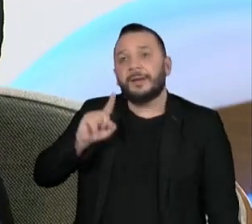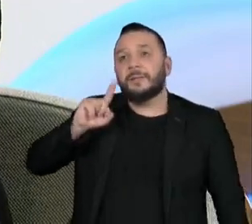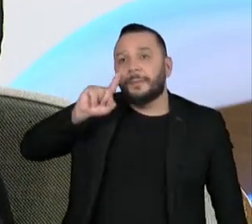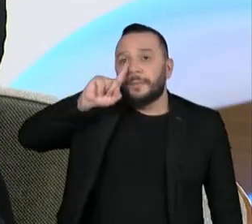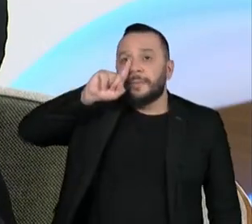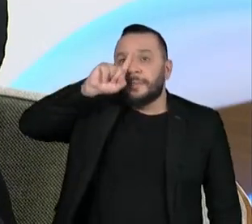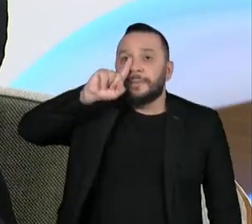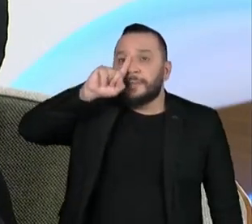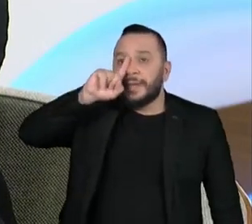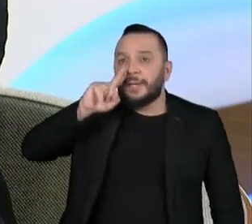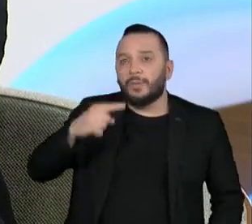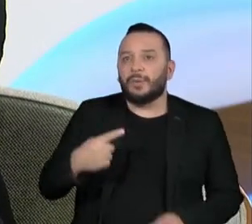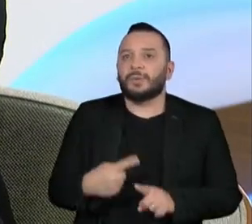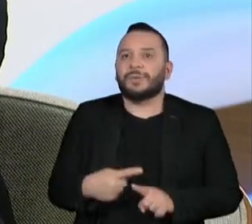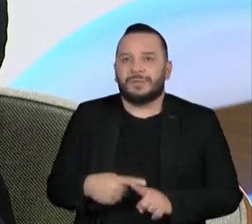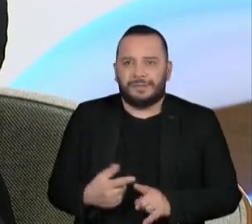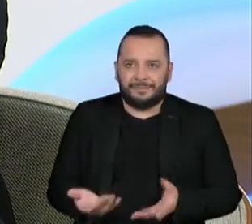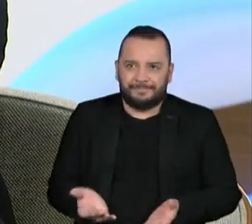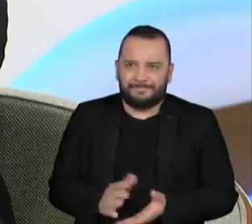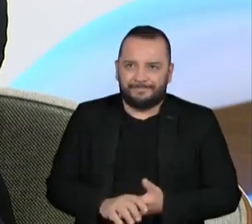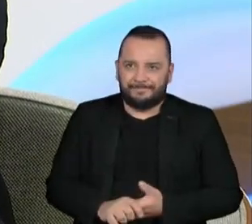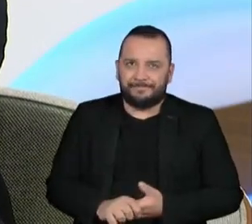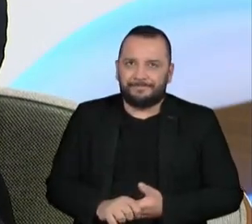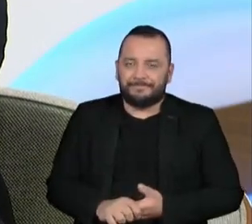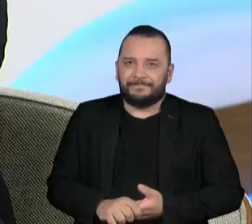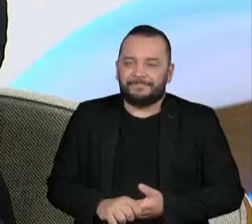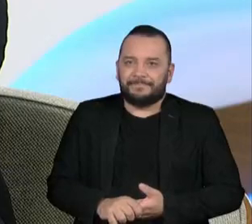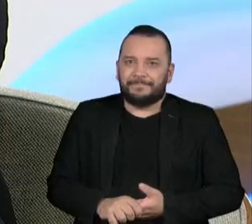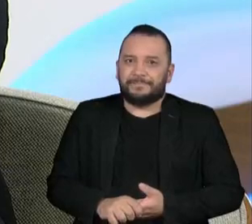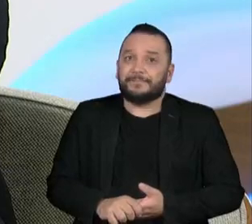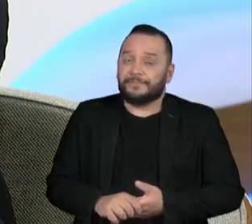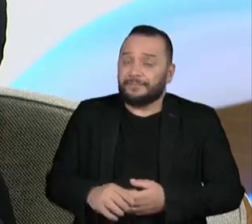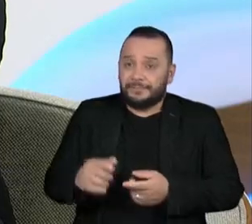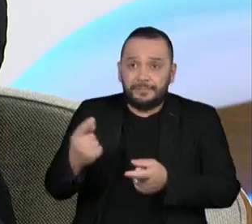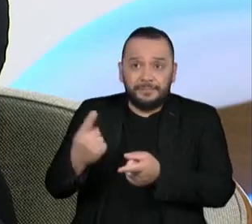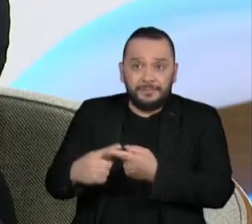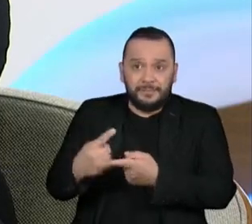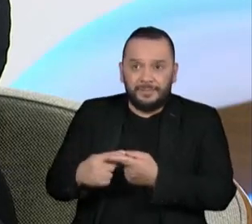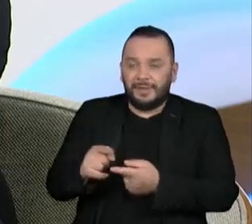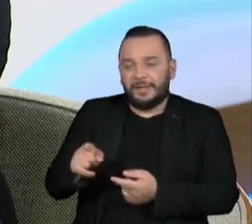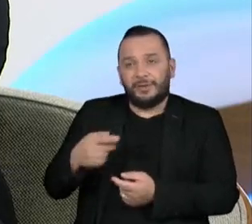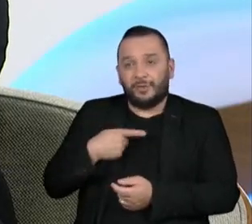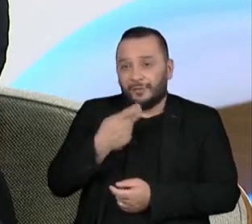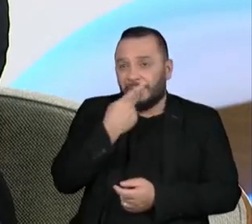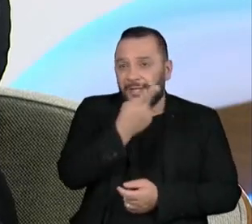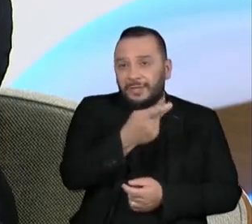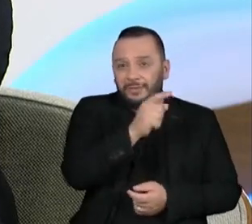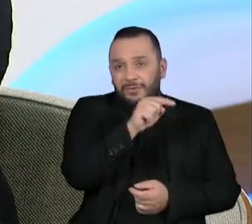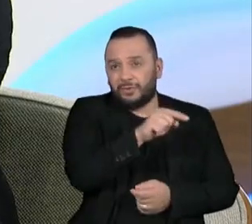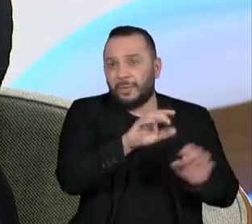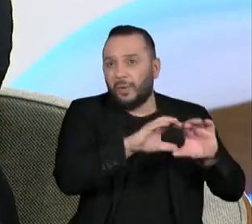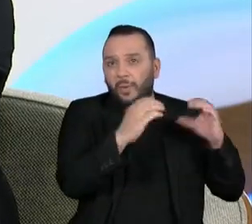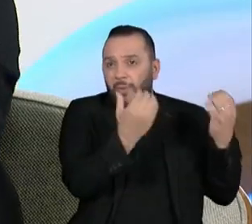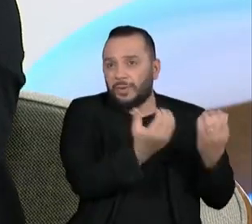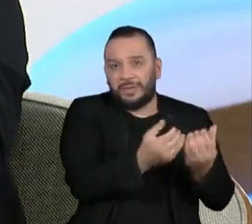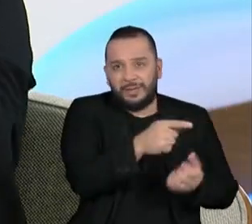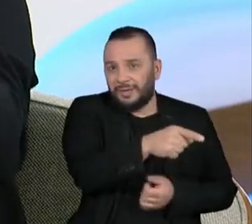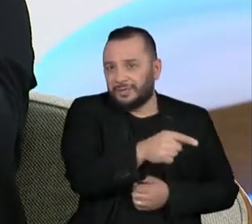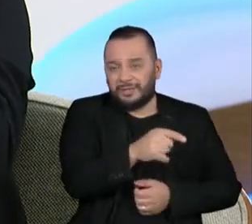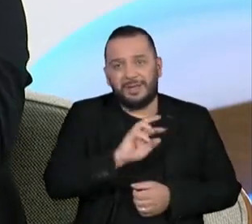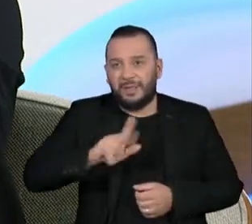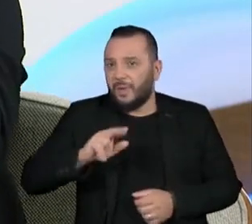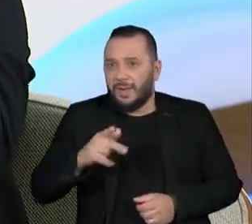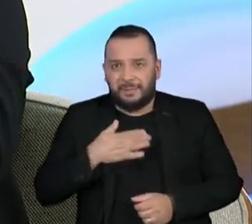Porque ele, dizendo respeito a uma comunidade que não é minha, que eu assumo que conheço mal, porque